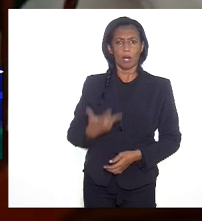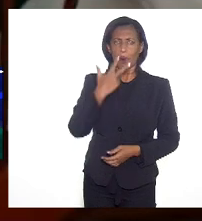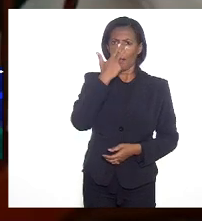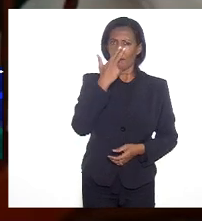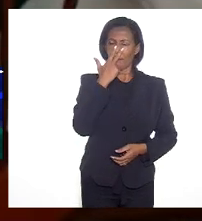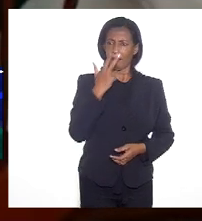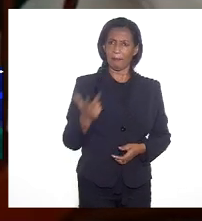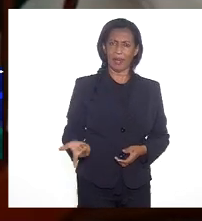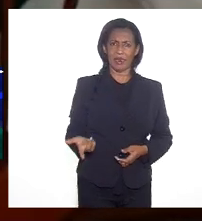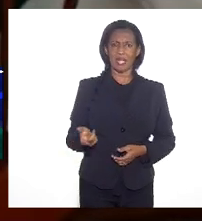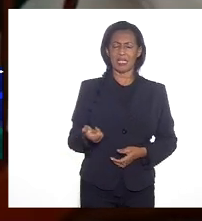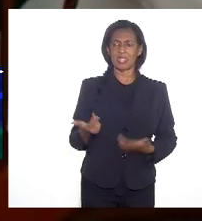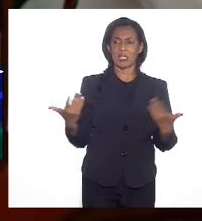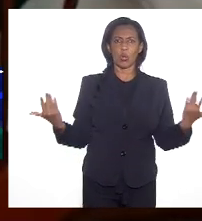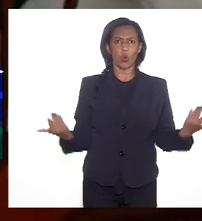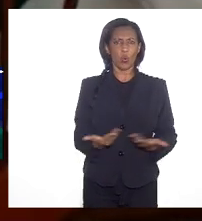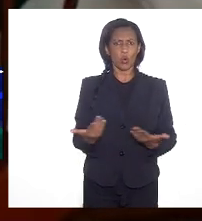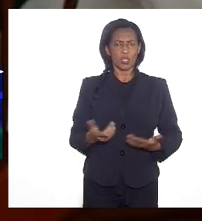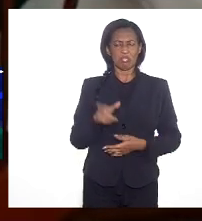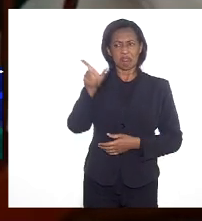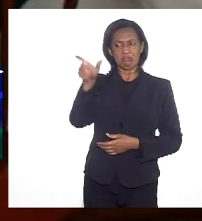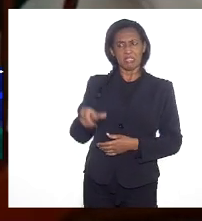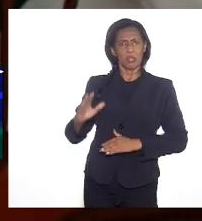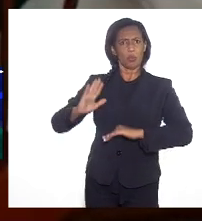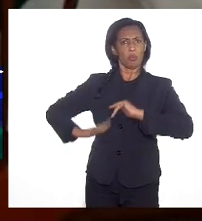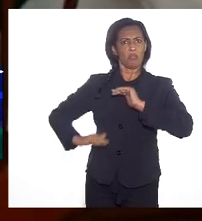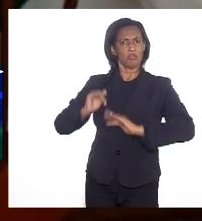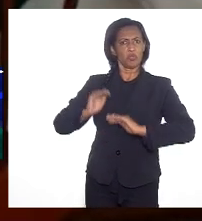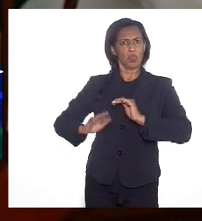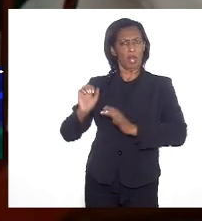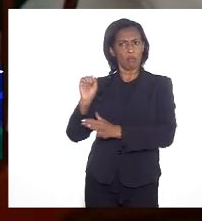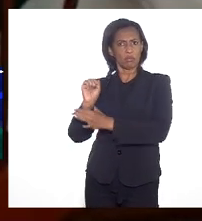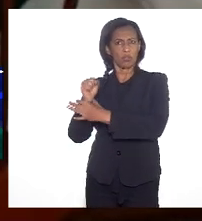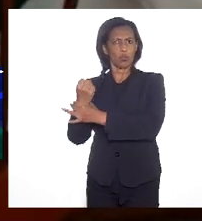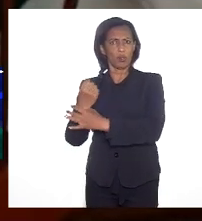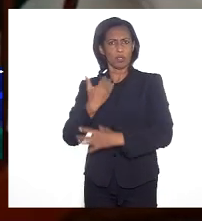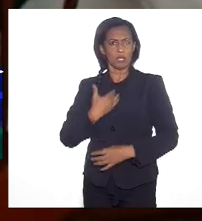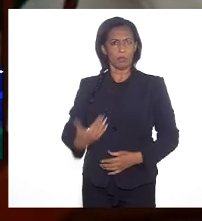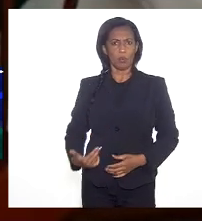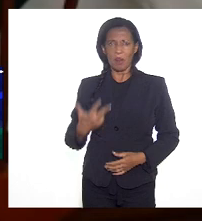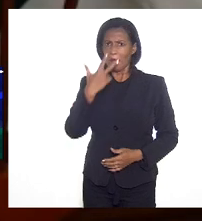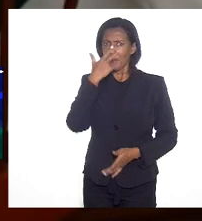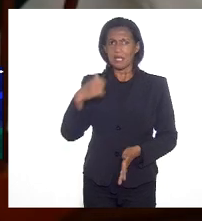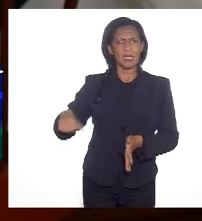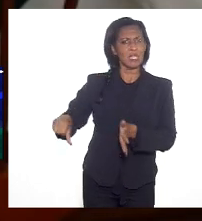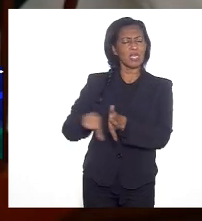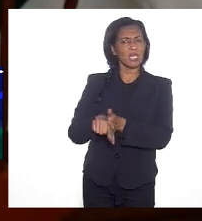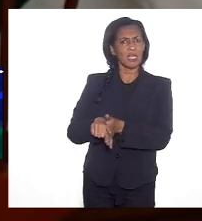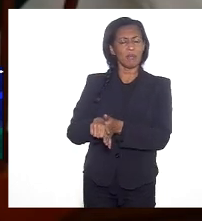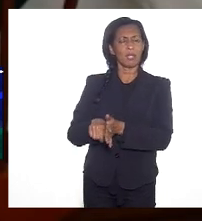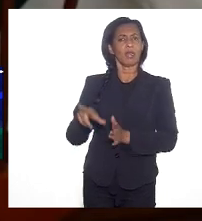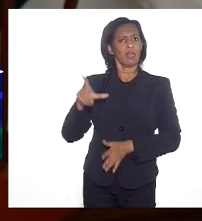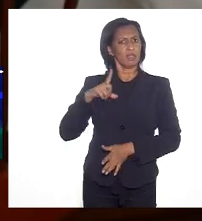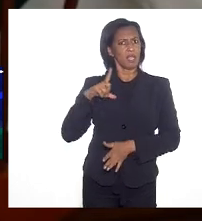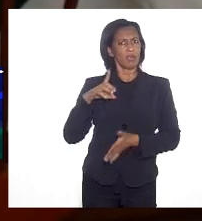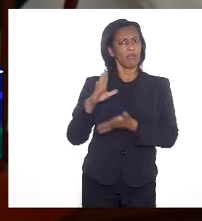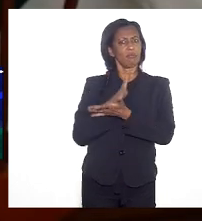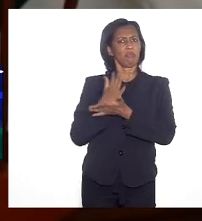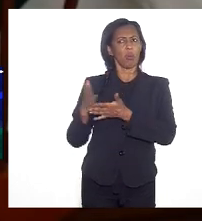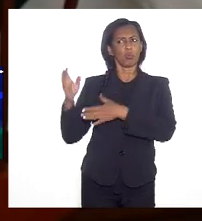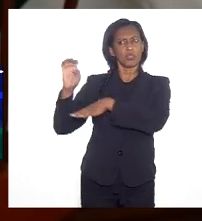que, hoje em dia, ser agente de segurança pública é quase um crime. A gente teve alguns casos que aconteceram